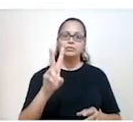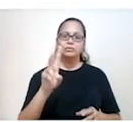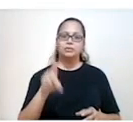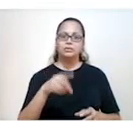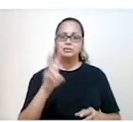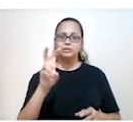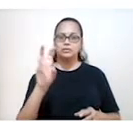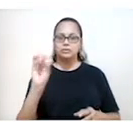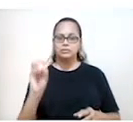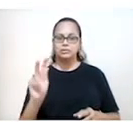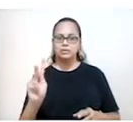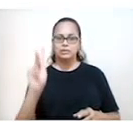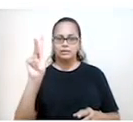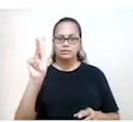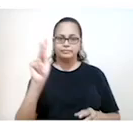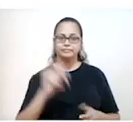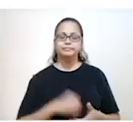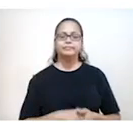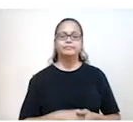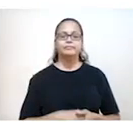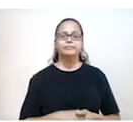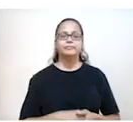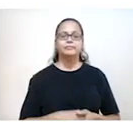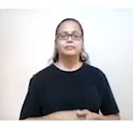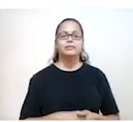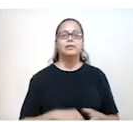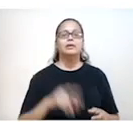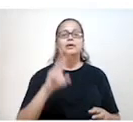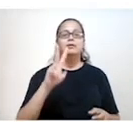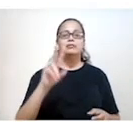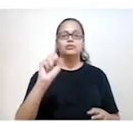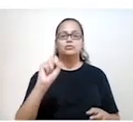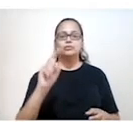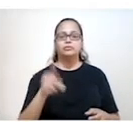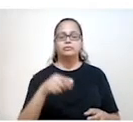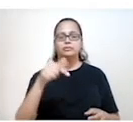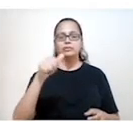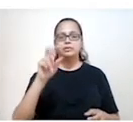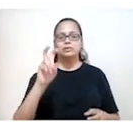34,25 menos 5,50 vai dar 28,75.